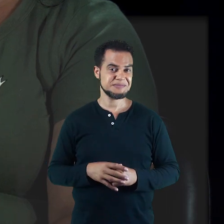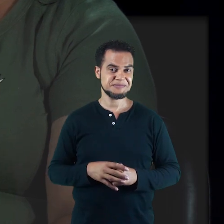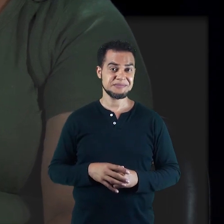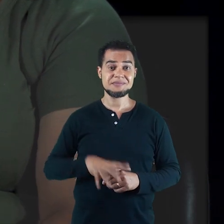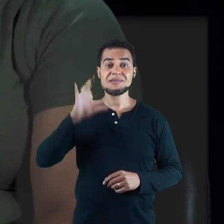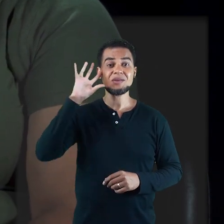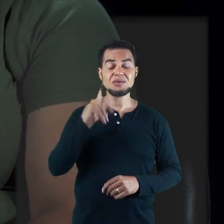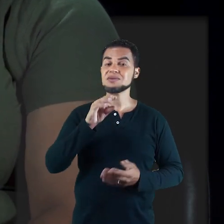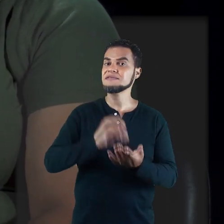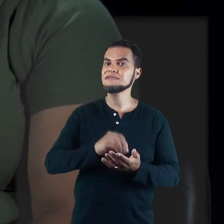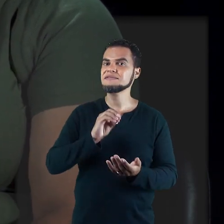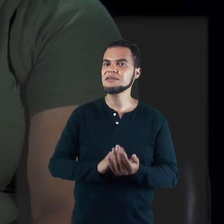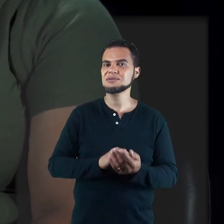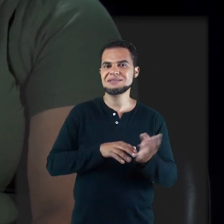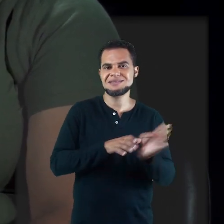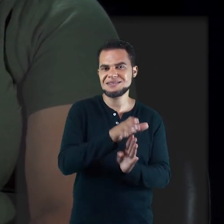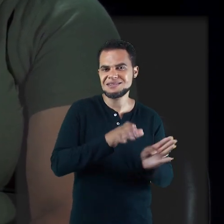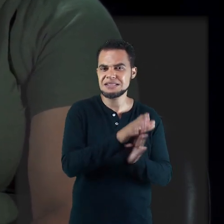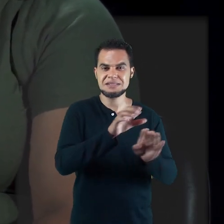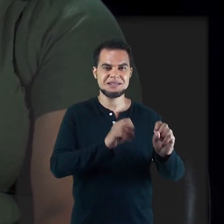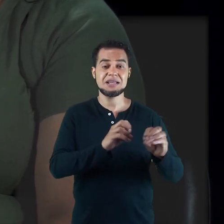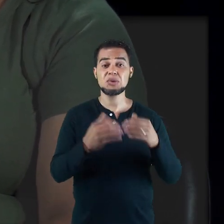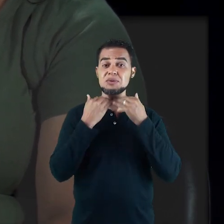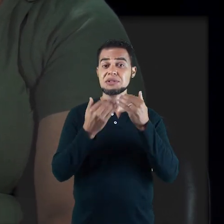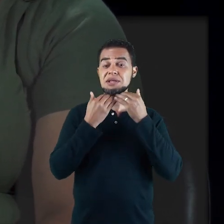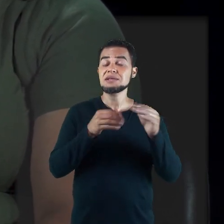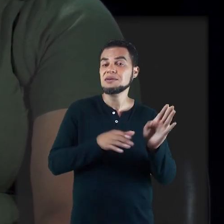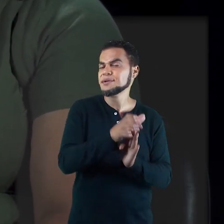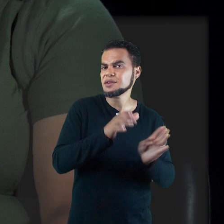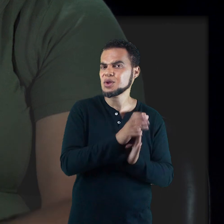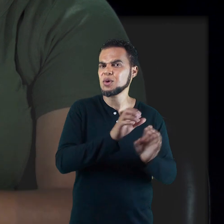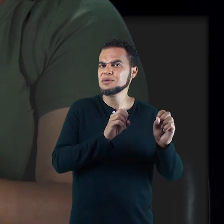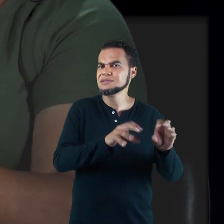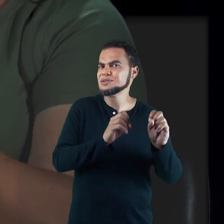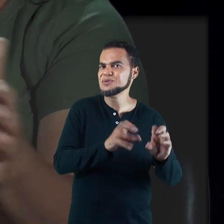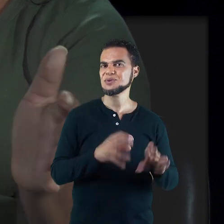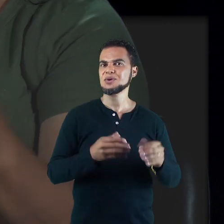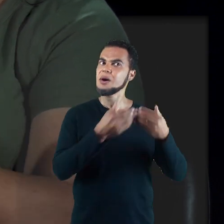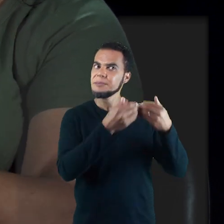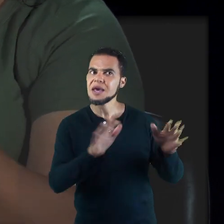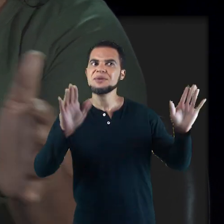falta dele não ter sido ensinado. Ninguém ensinou, ninguém disse, ninguém